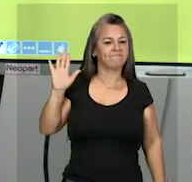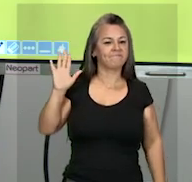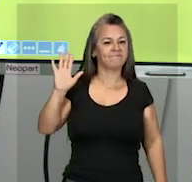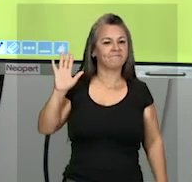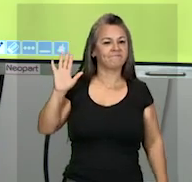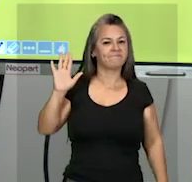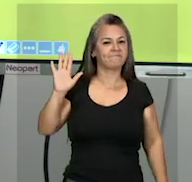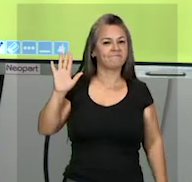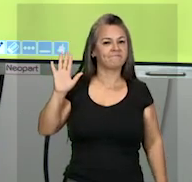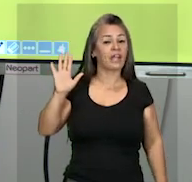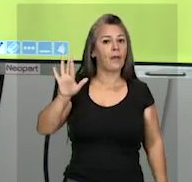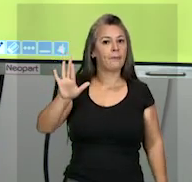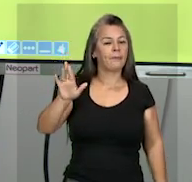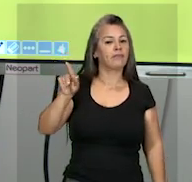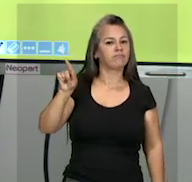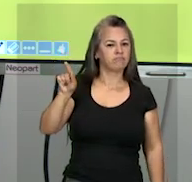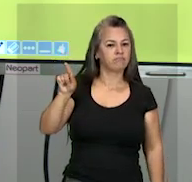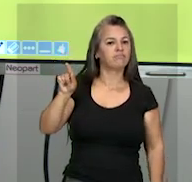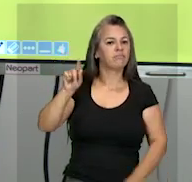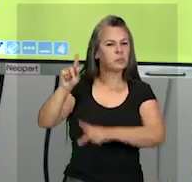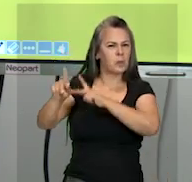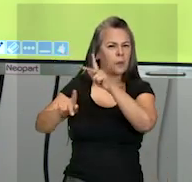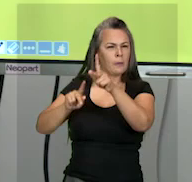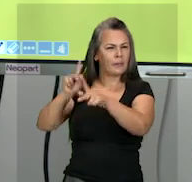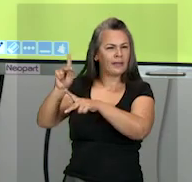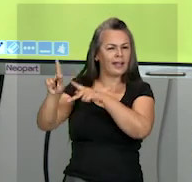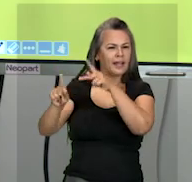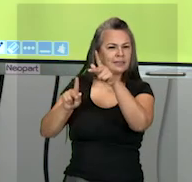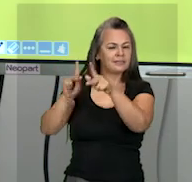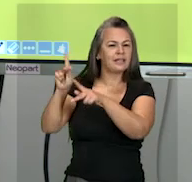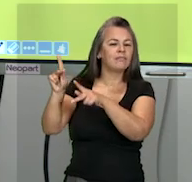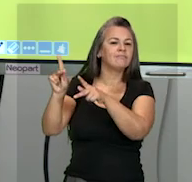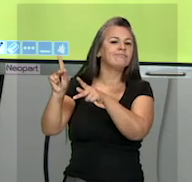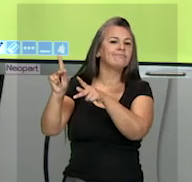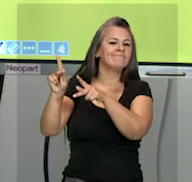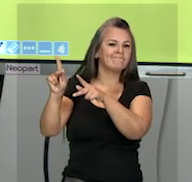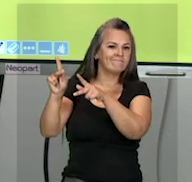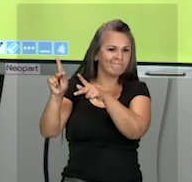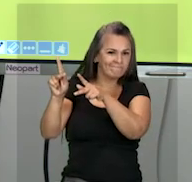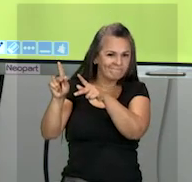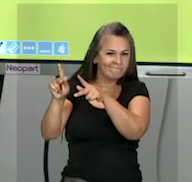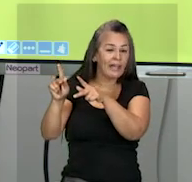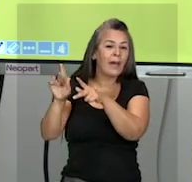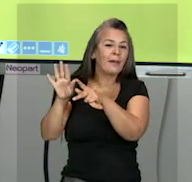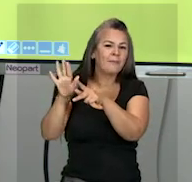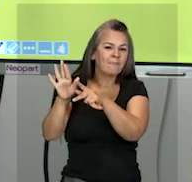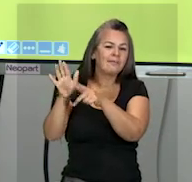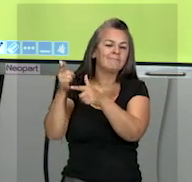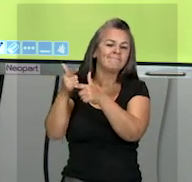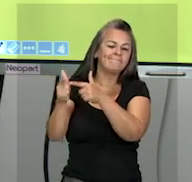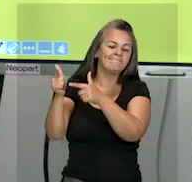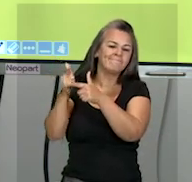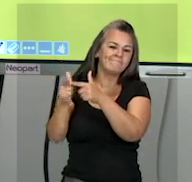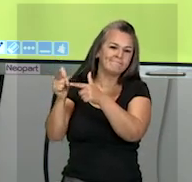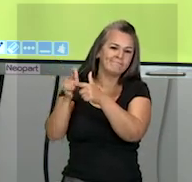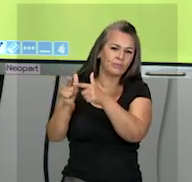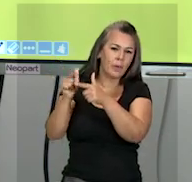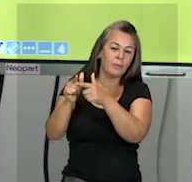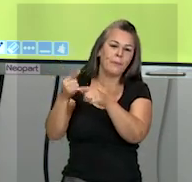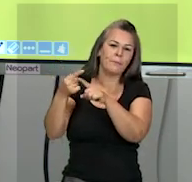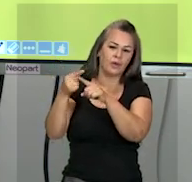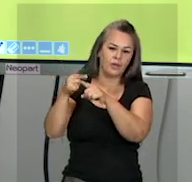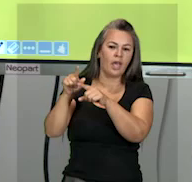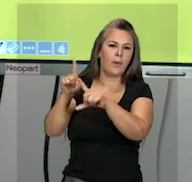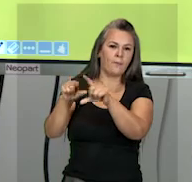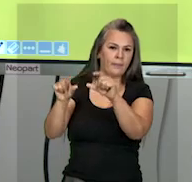essa grande quantidade de pessoas no Japão, ela está se tornando cada vez mais comprometida. Porque embora o Japão tenha crescido